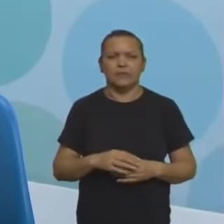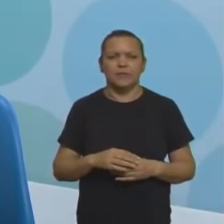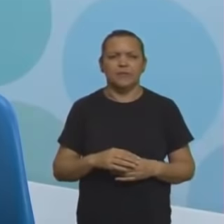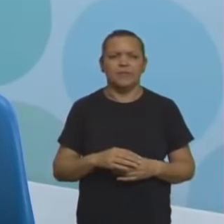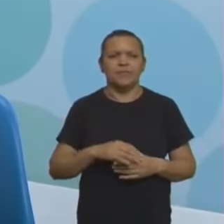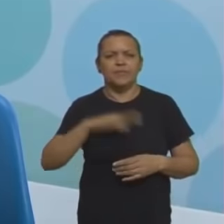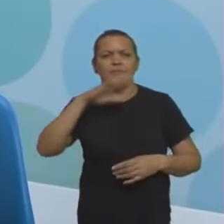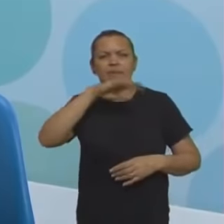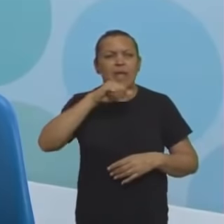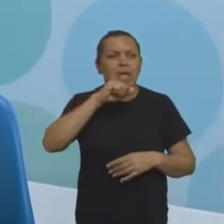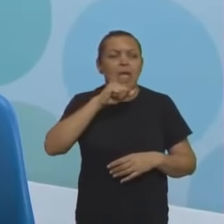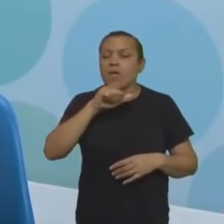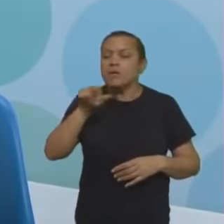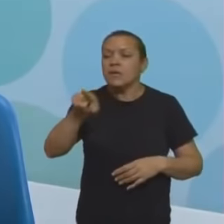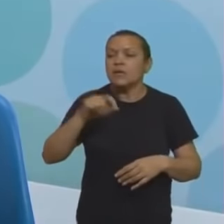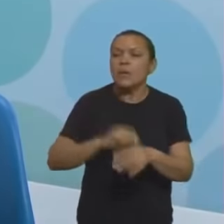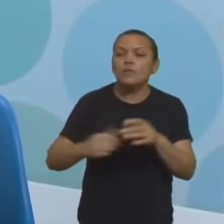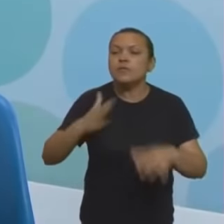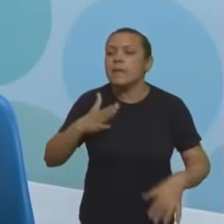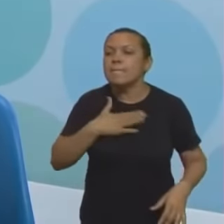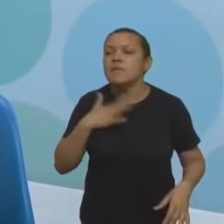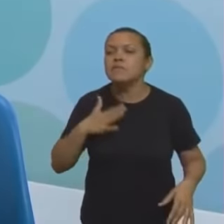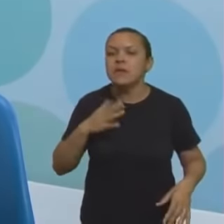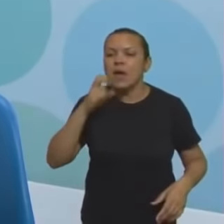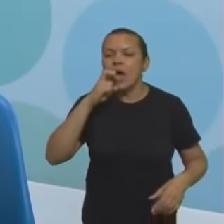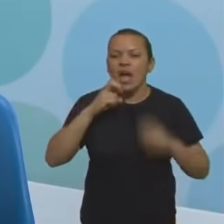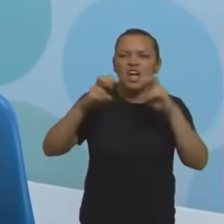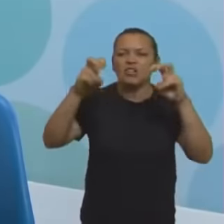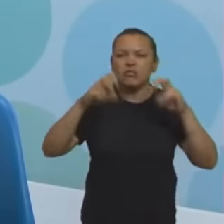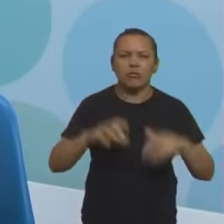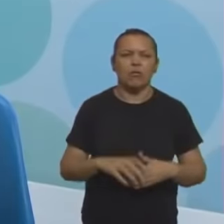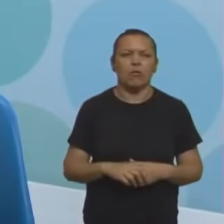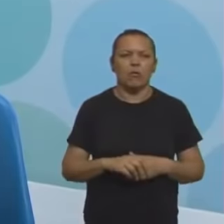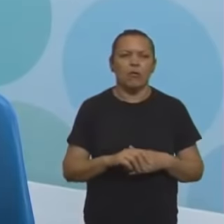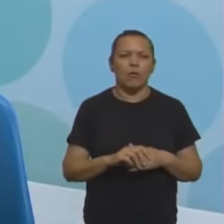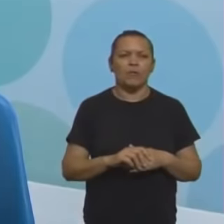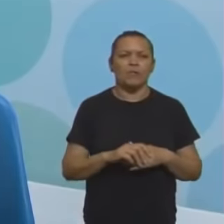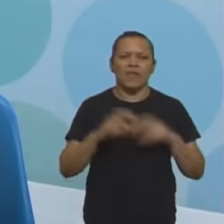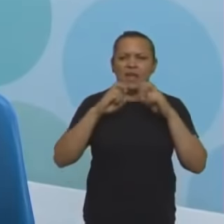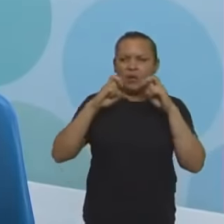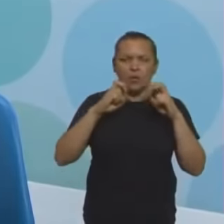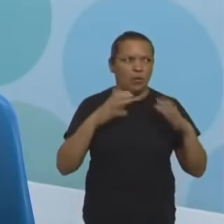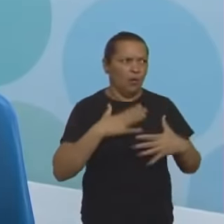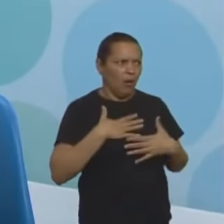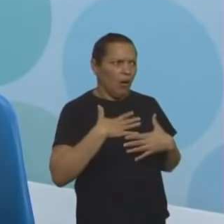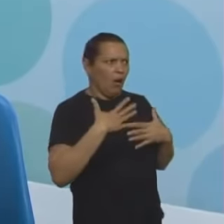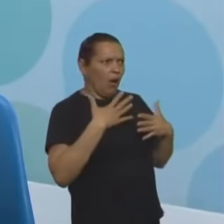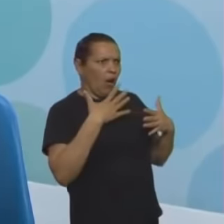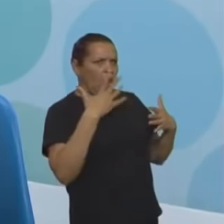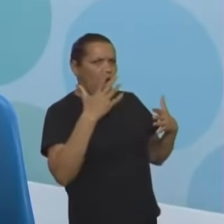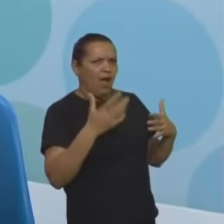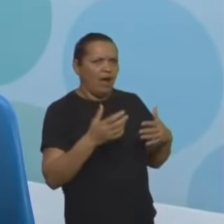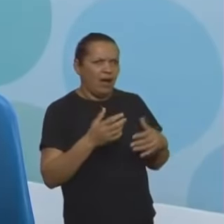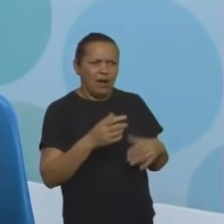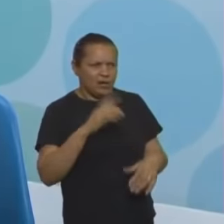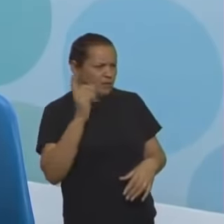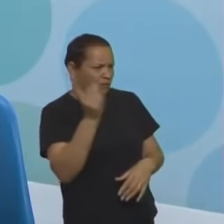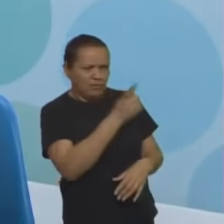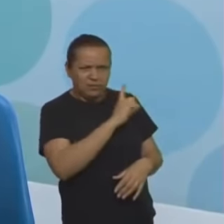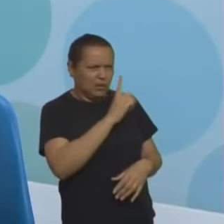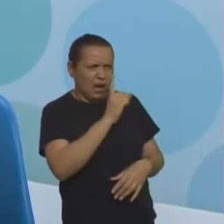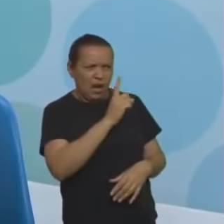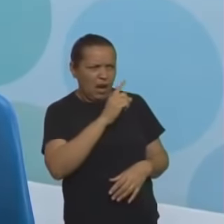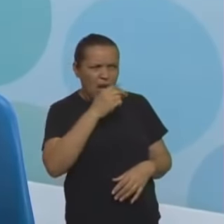Ei, essa pulseira é minha, ela gritou para Lúcia. Lúcia ficou chocada e negou que a pulseira fosse